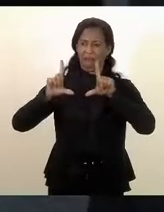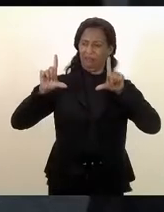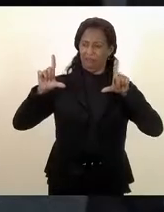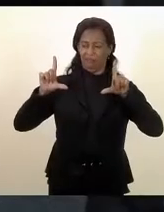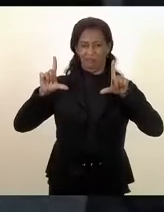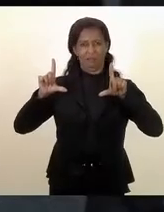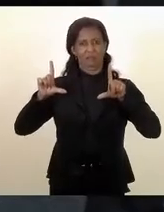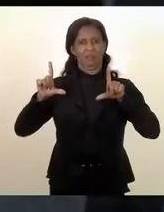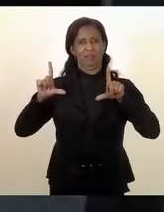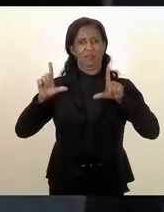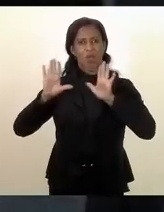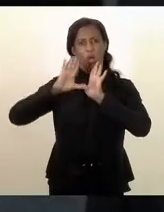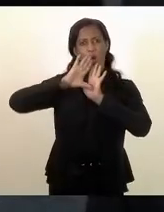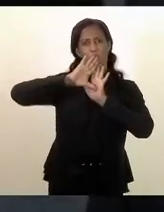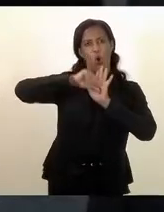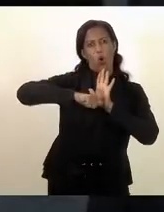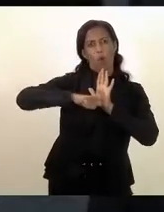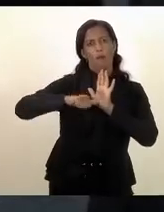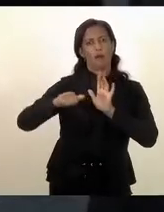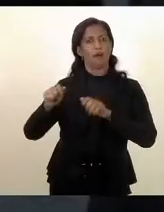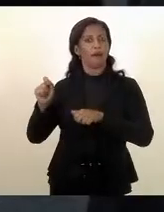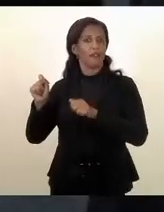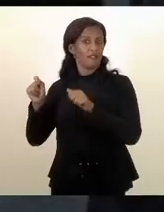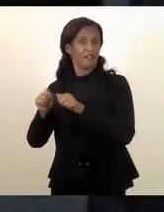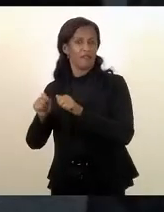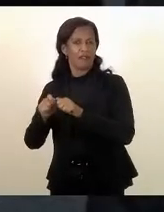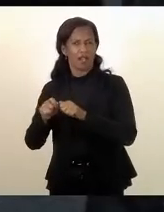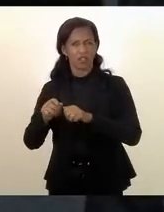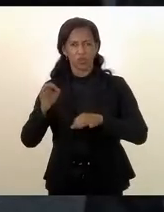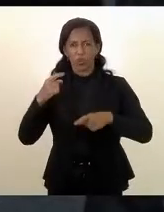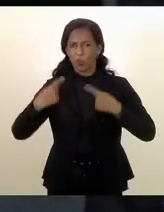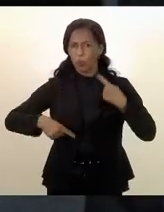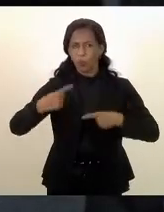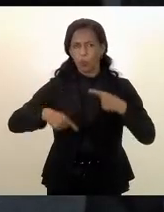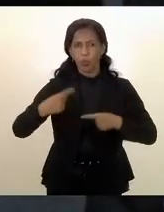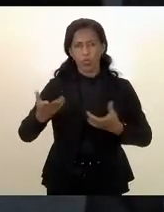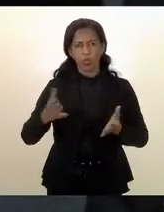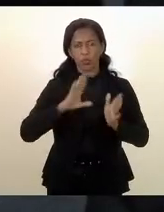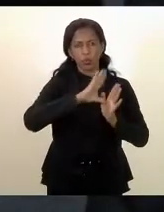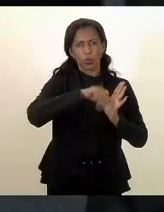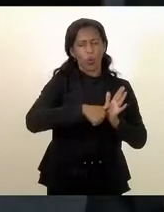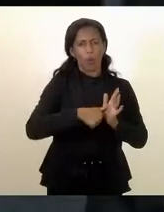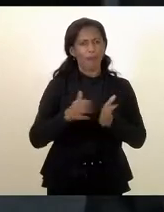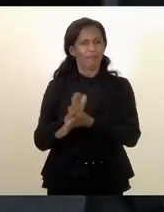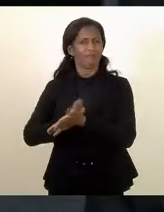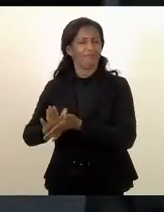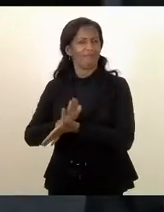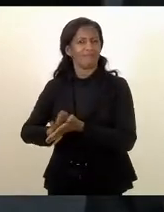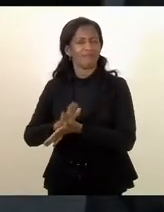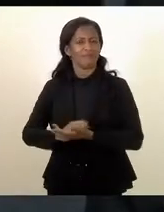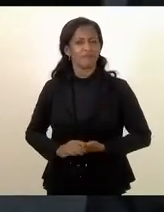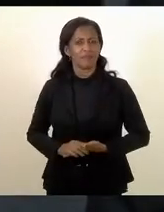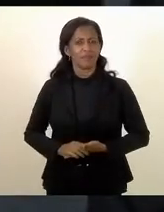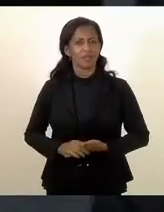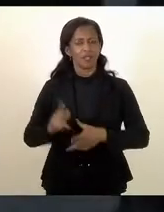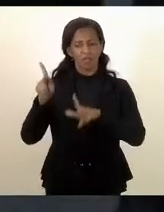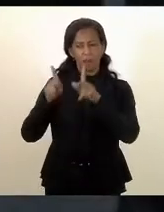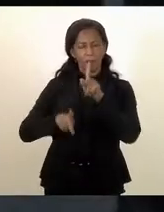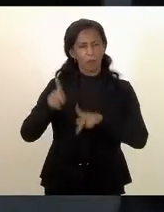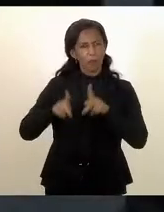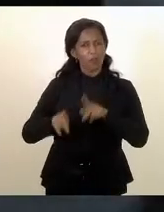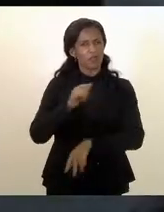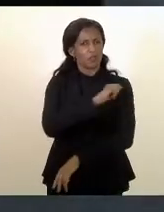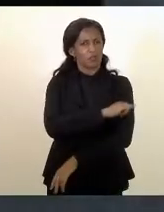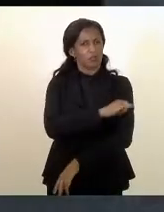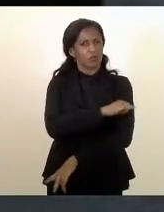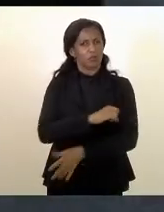que era rouba mas faz porque político não tem que roubar nada essa é a grande verdade e a população do Rio de